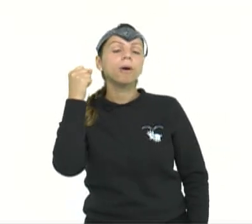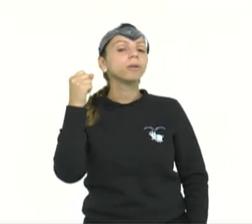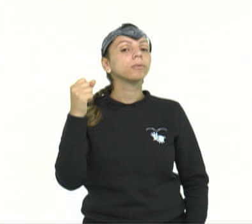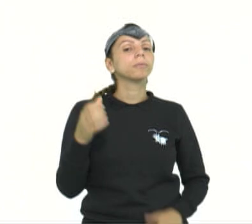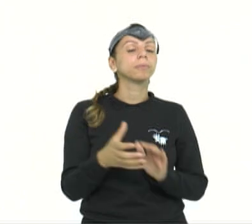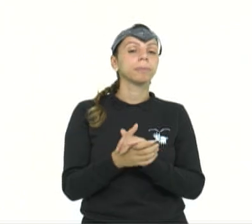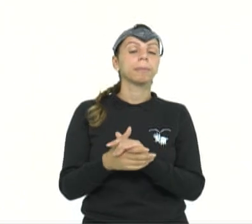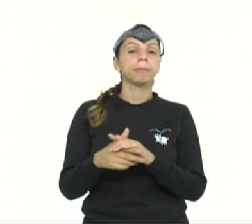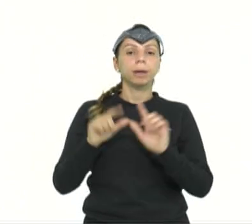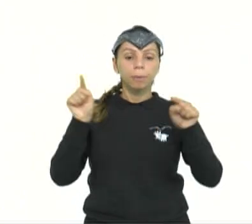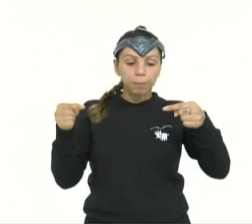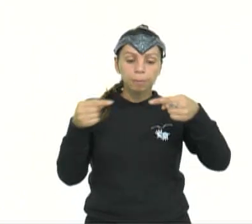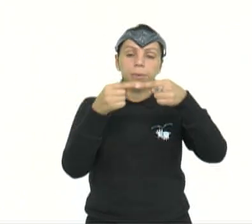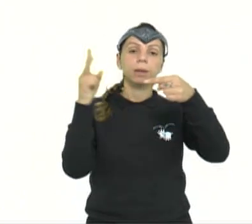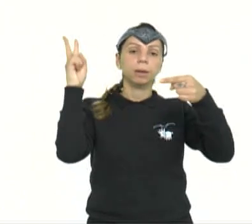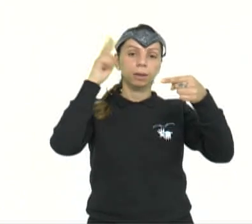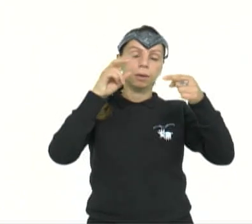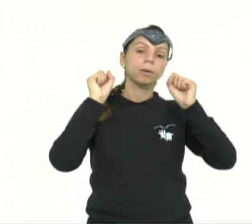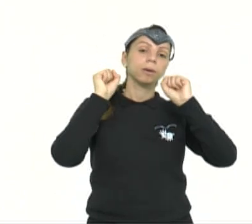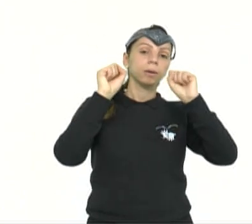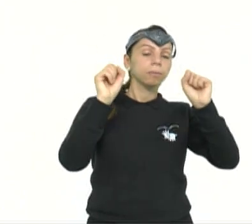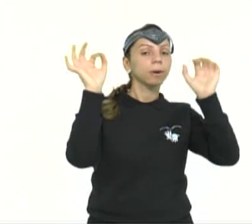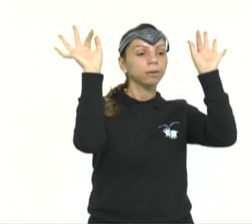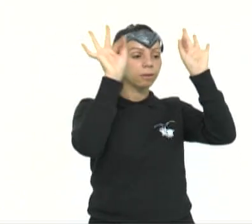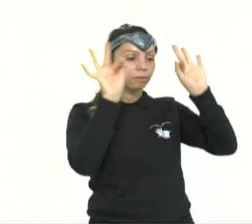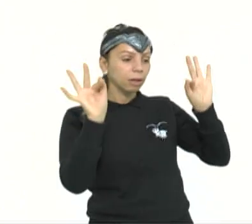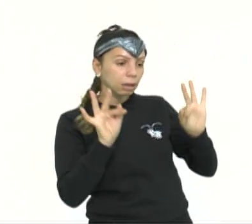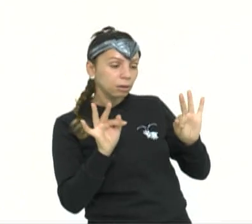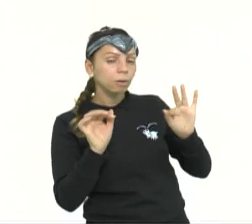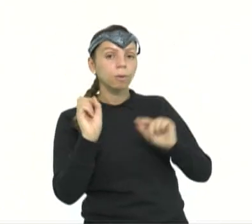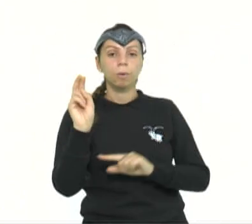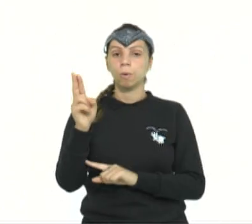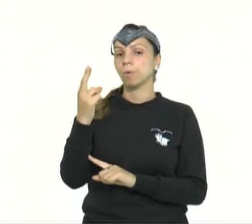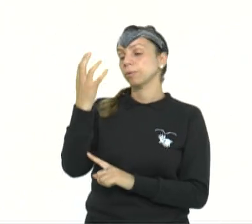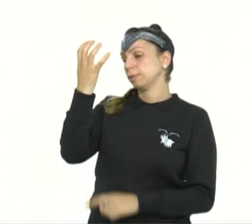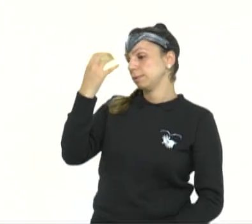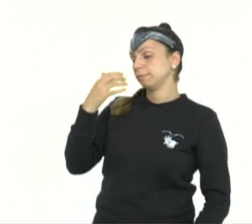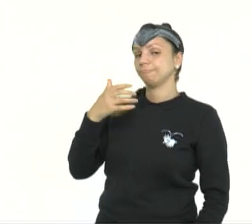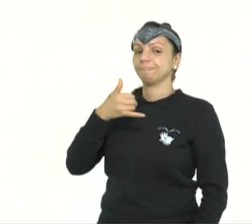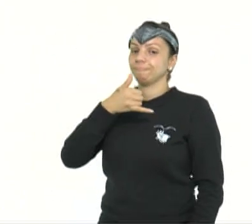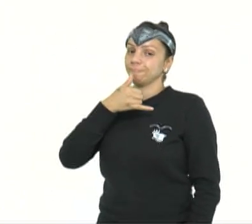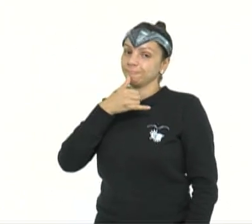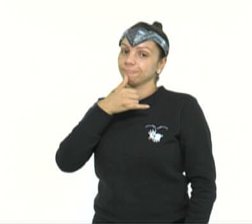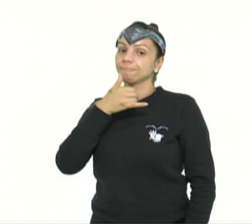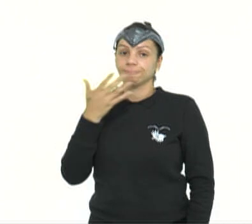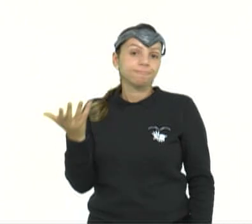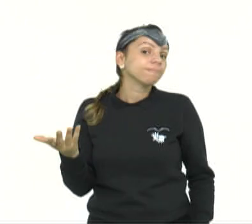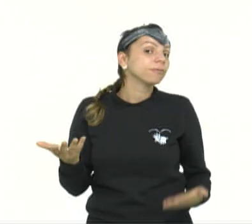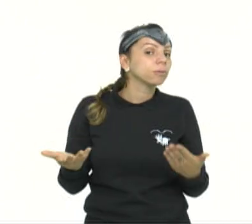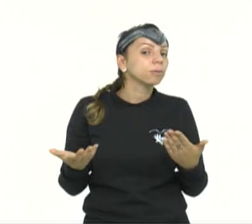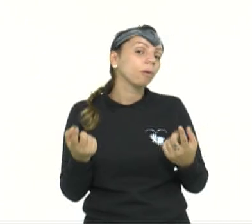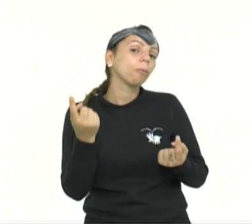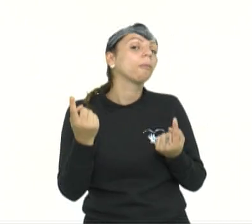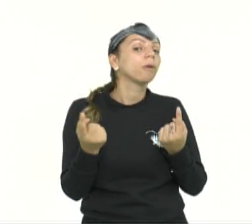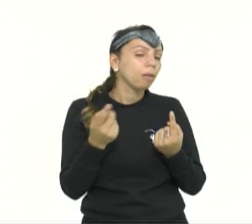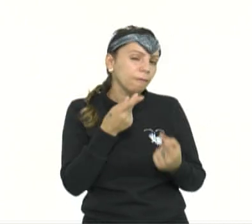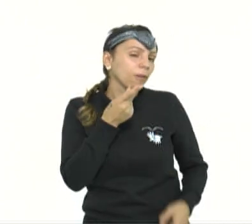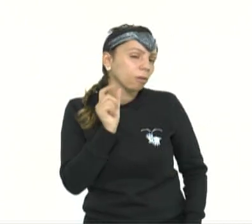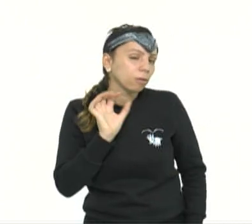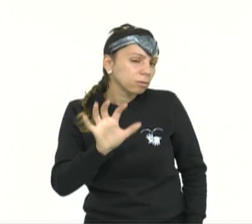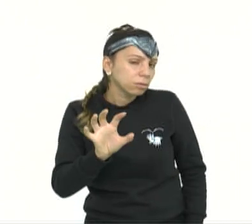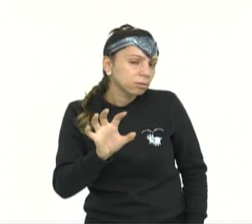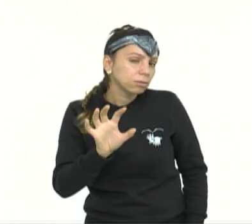da história, que pode ser alegre ou mais séria, talvez misteriosa. Será que ele falou